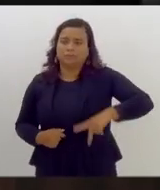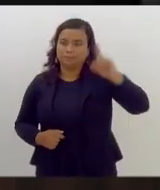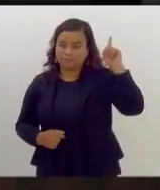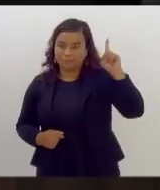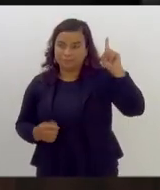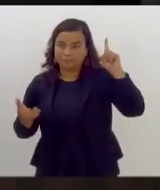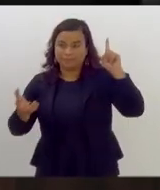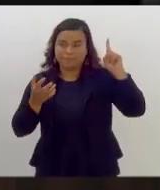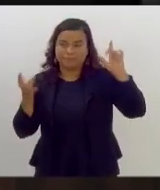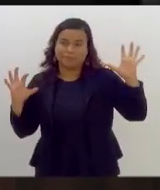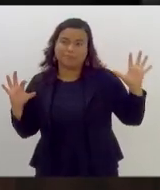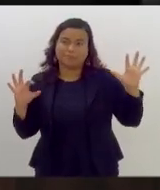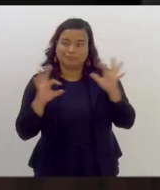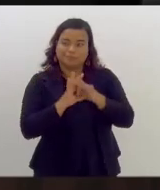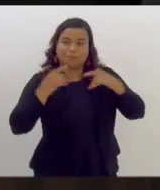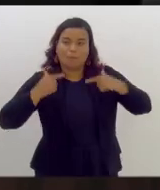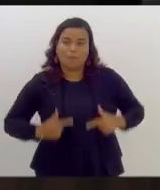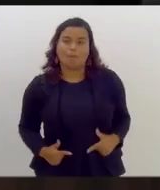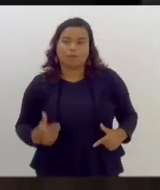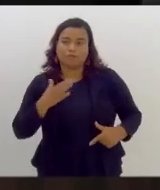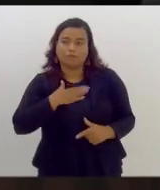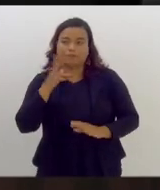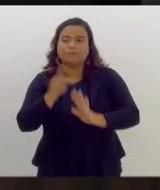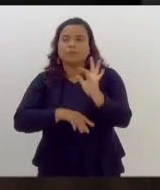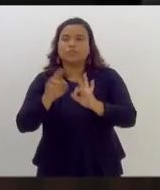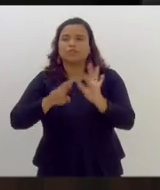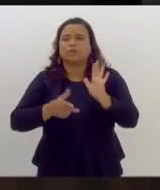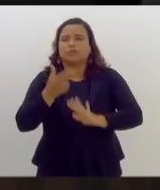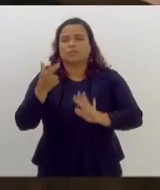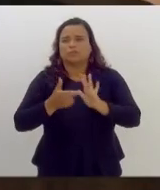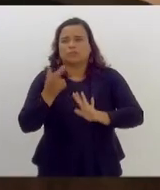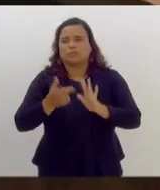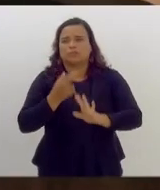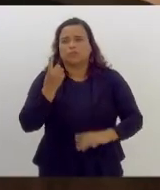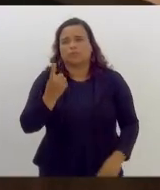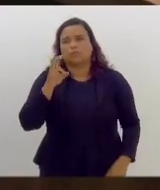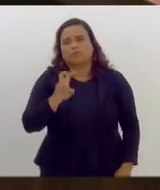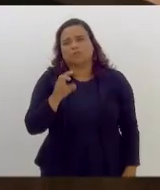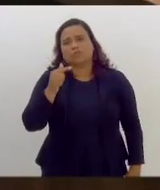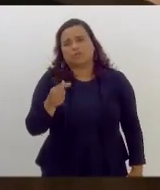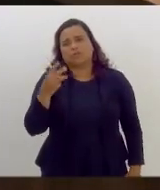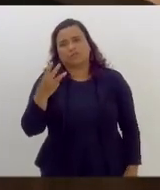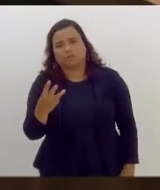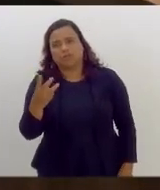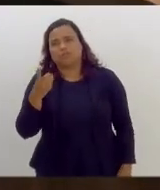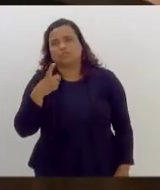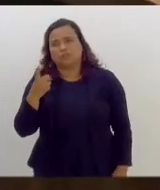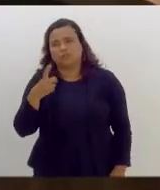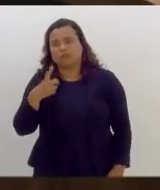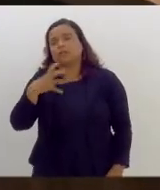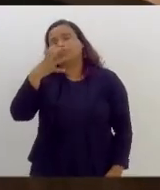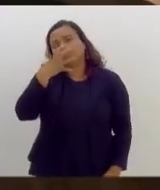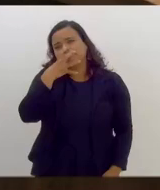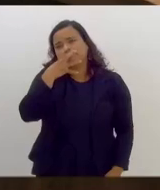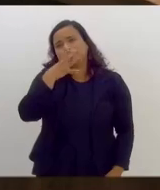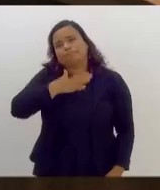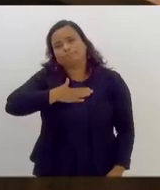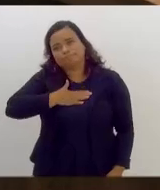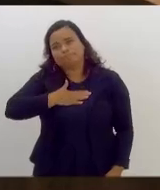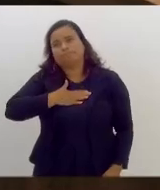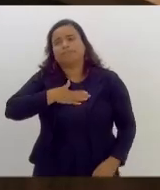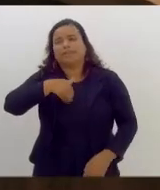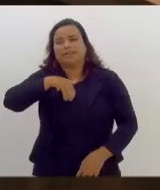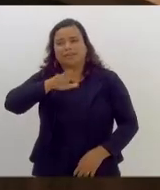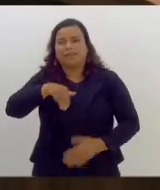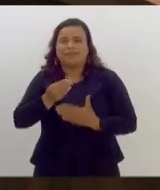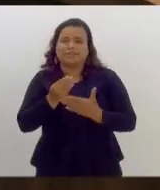queria consignar uma minha abstenção no projeto de resolução 1573. Tenho toda admiração por quem outorga e